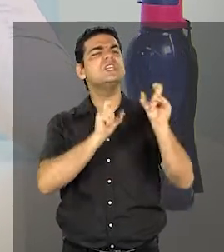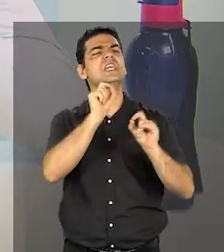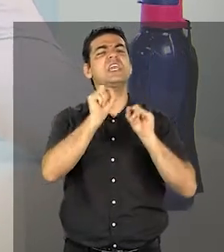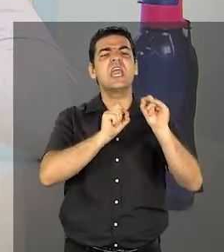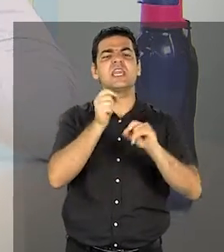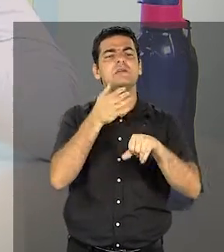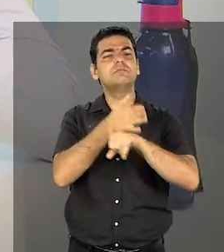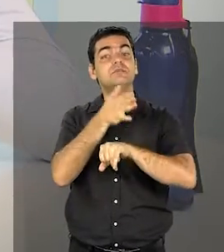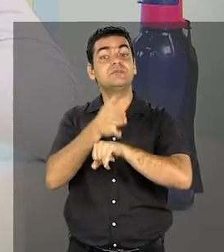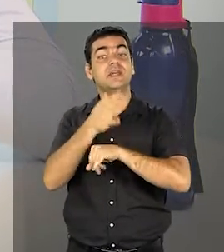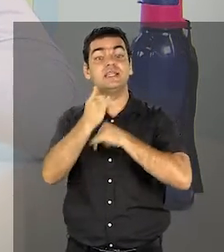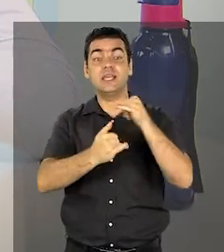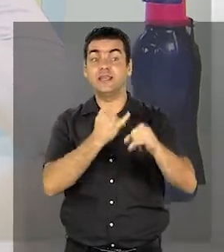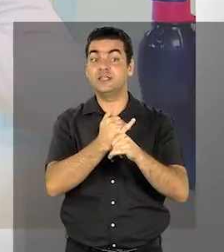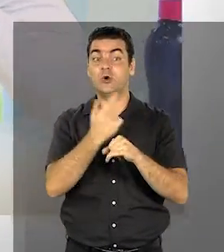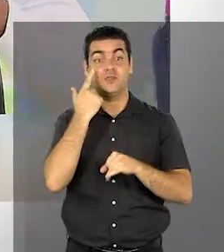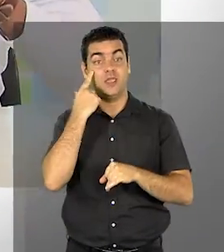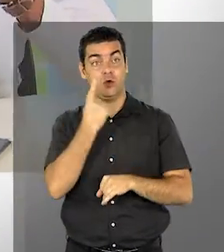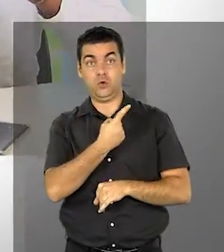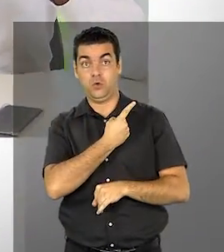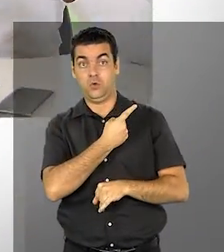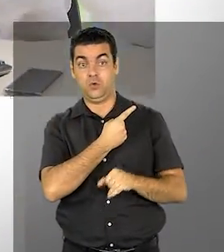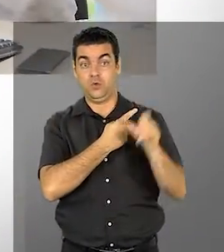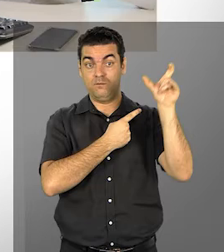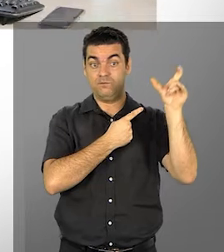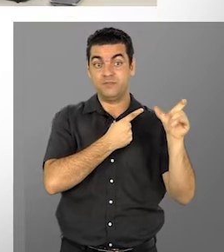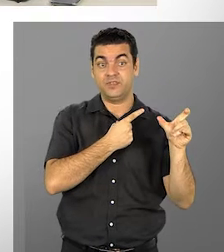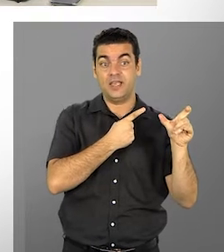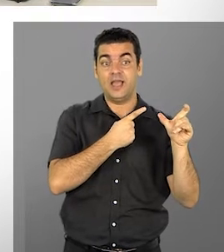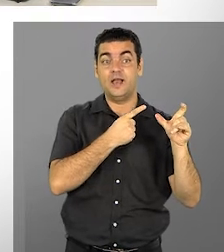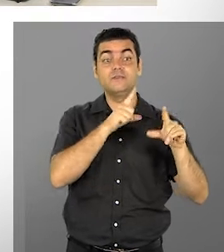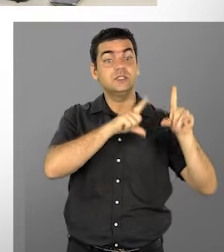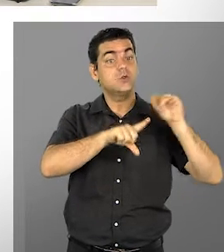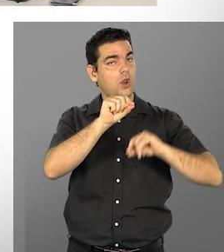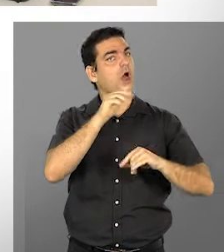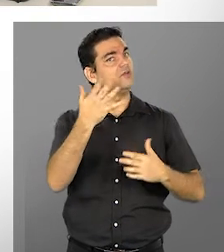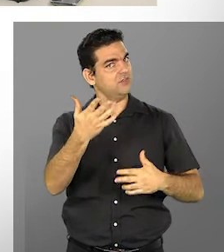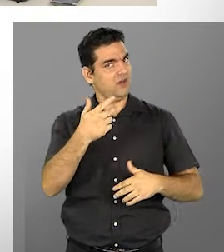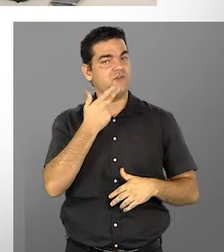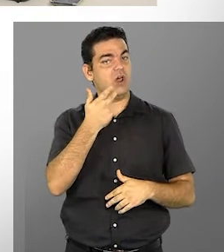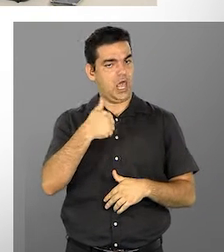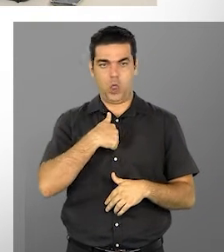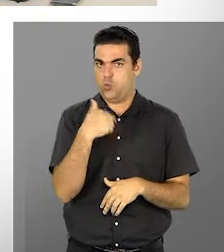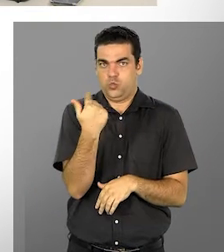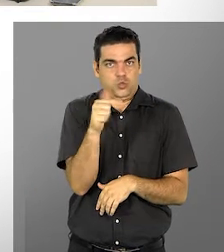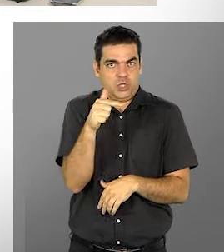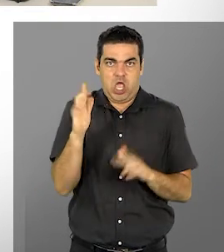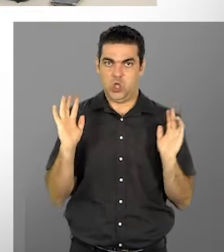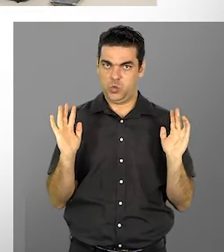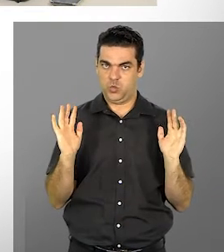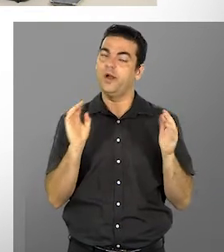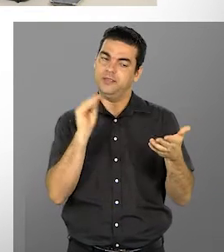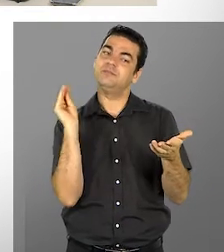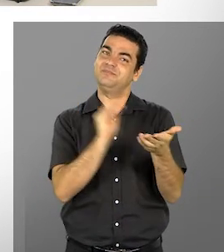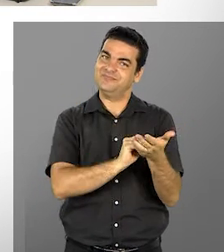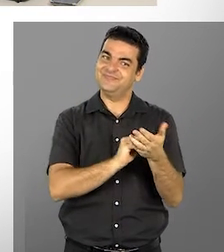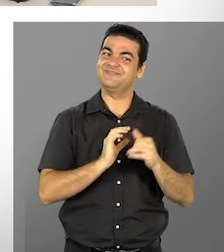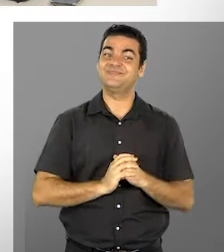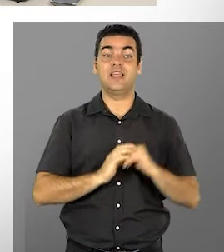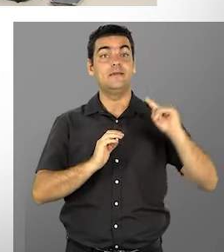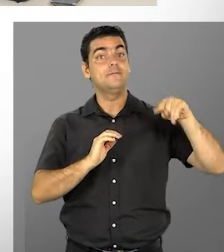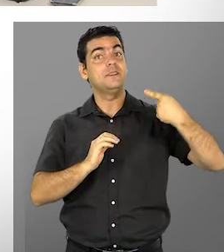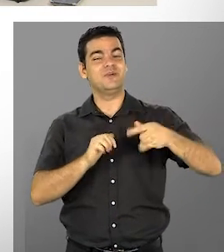informações de quem está acessando o site, tem a aba Título de Eleitor. Aí nesse caso, você vai escolher a opção Não